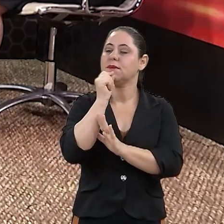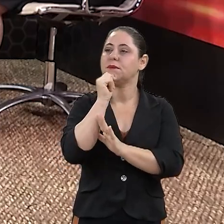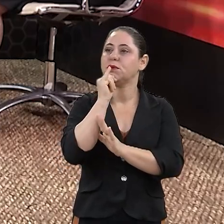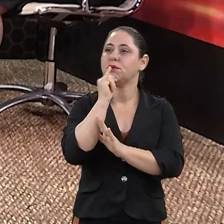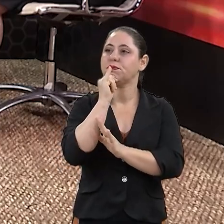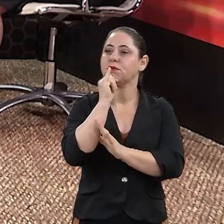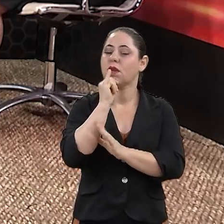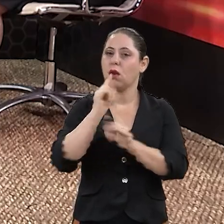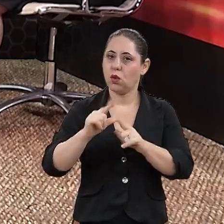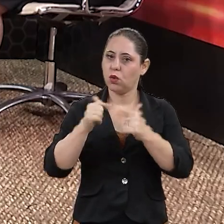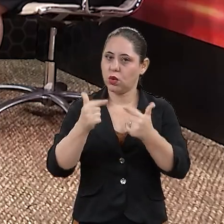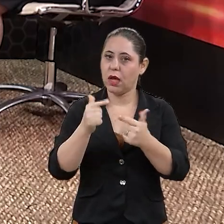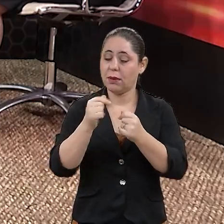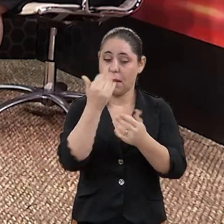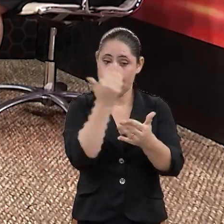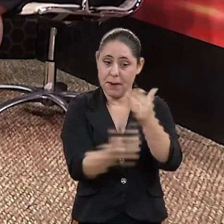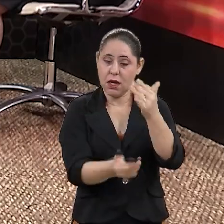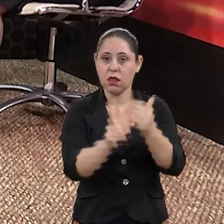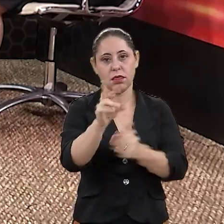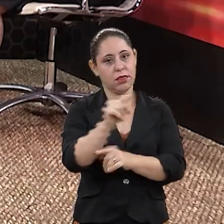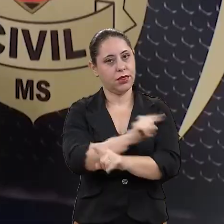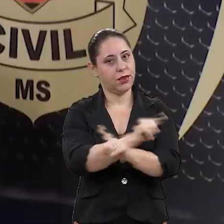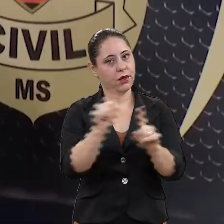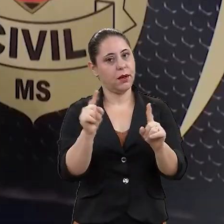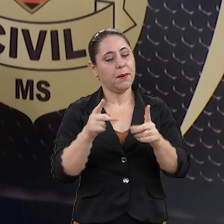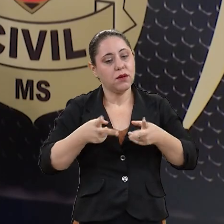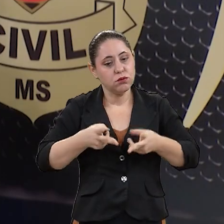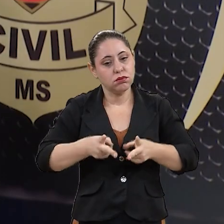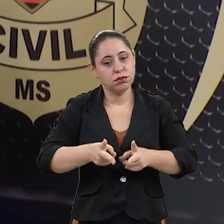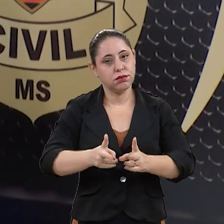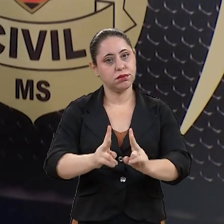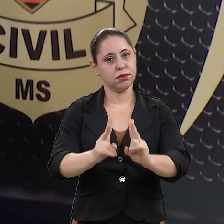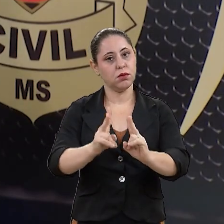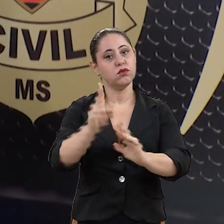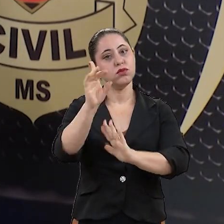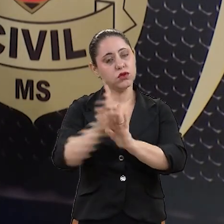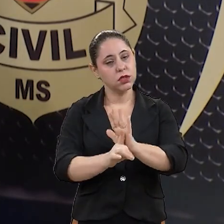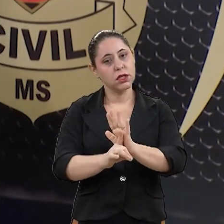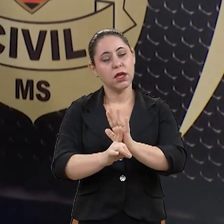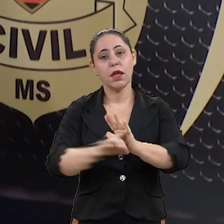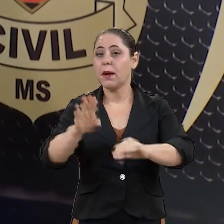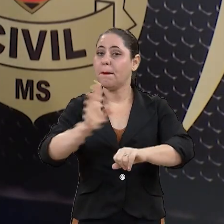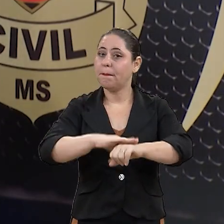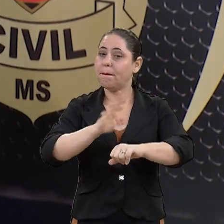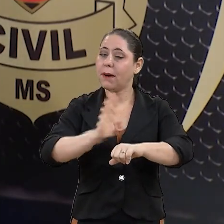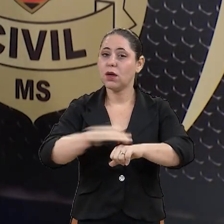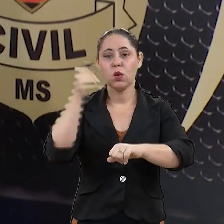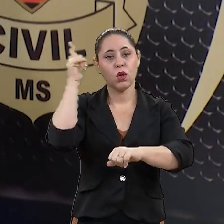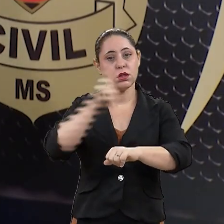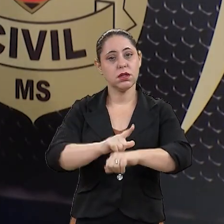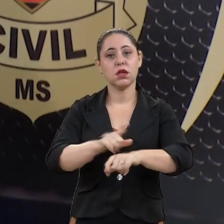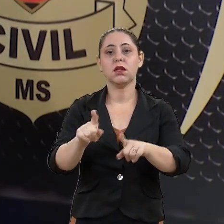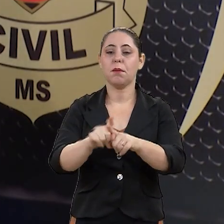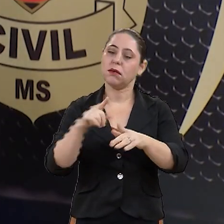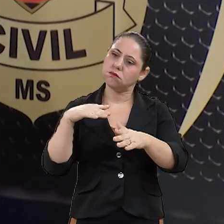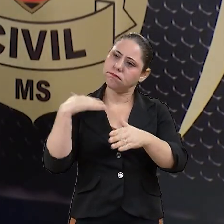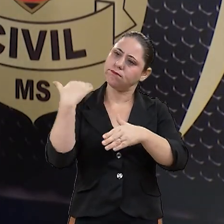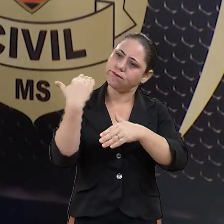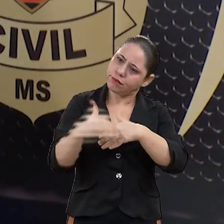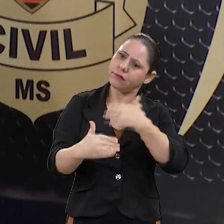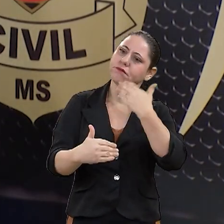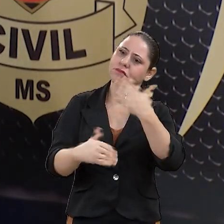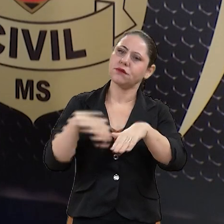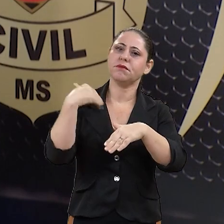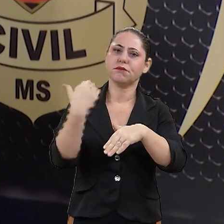não ter, né, para a gente manter e ganhar mais, né, e andar um pouco a mais, dar passos a mais